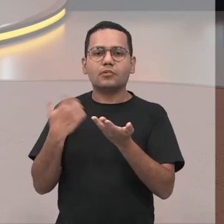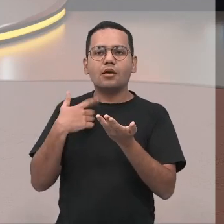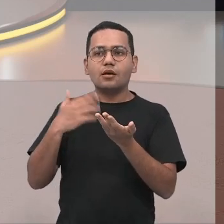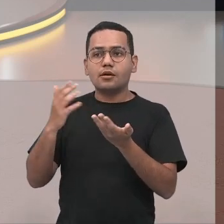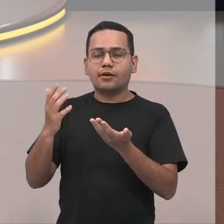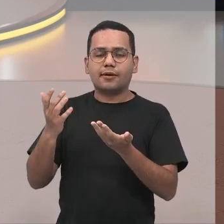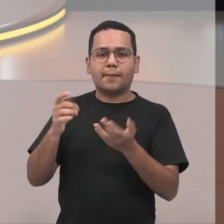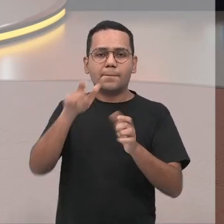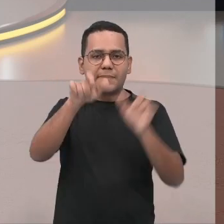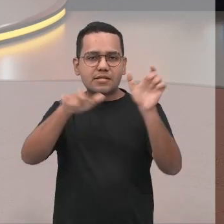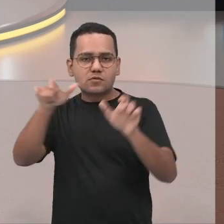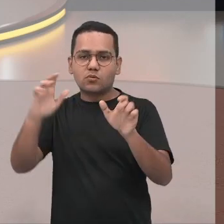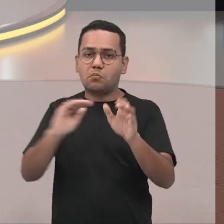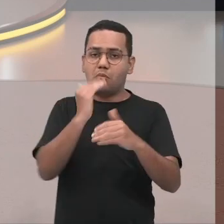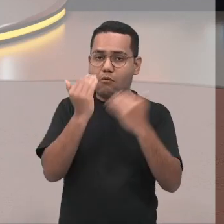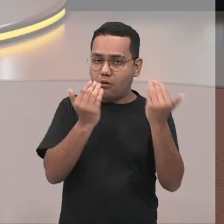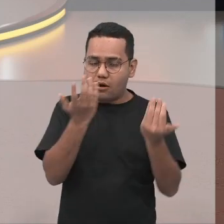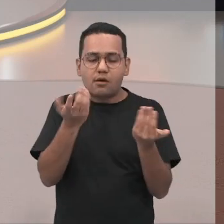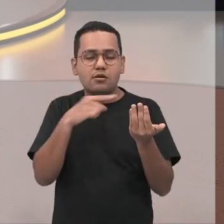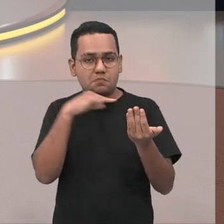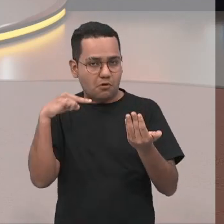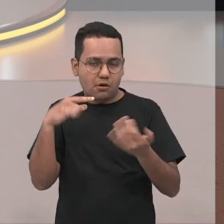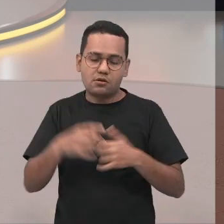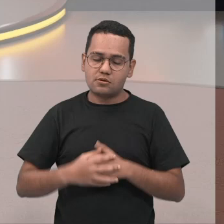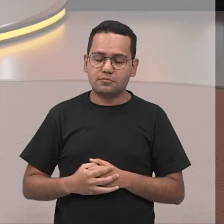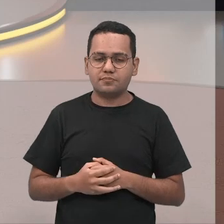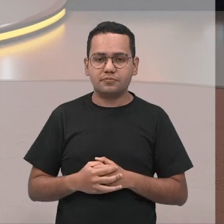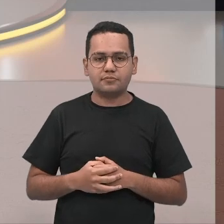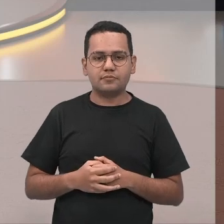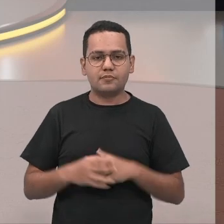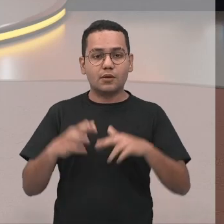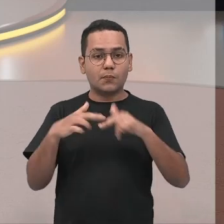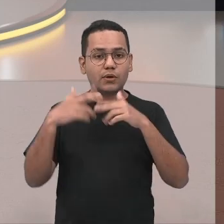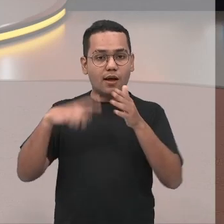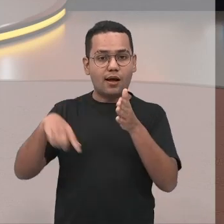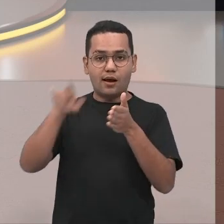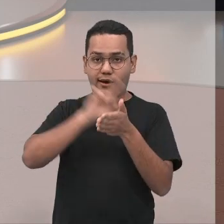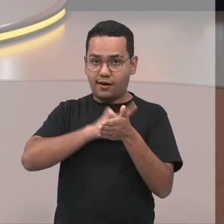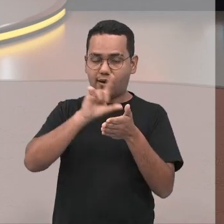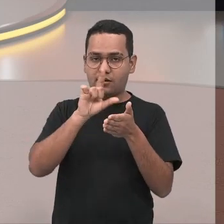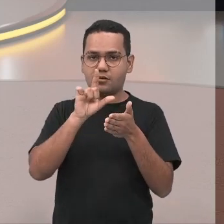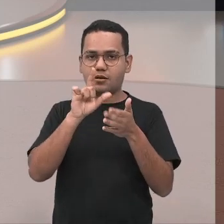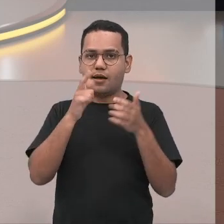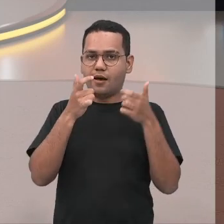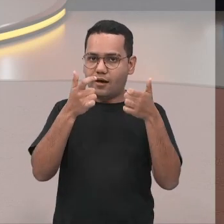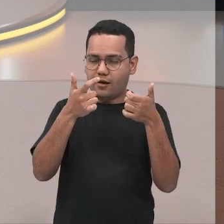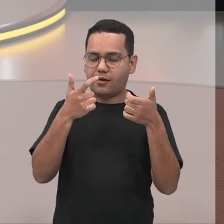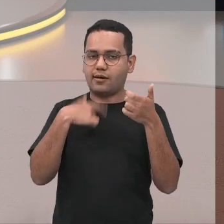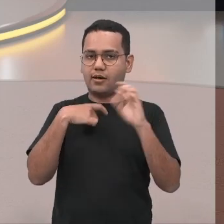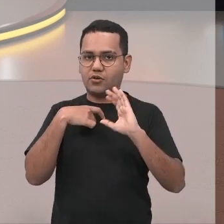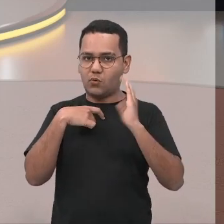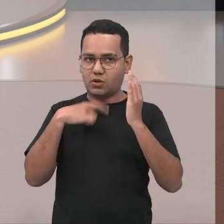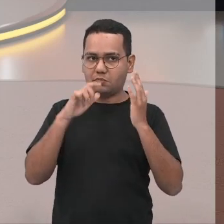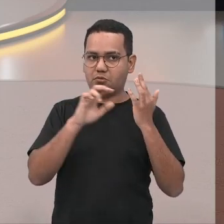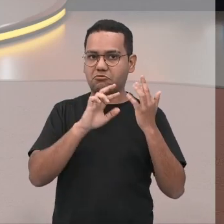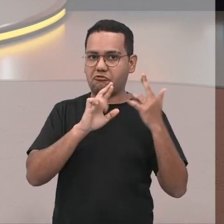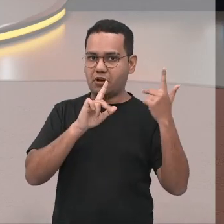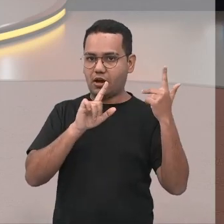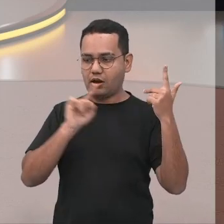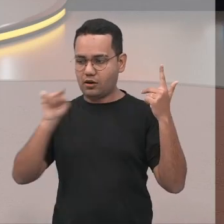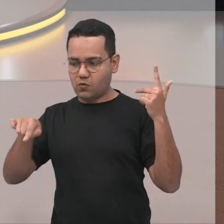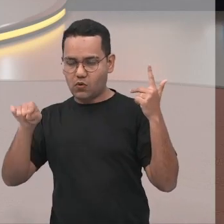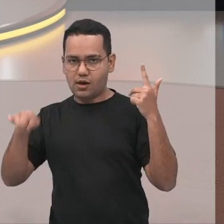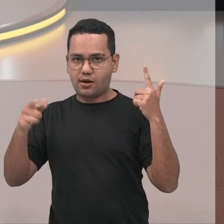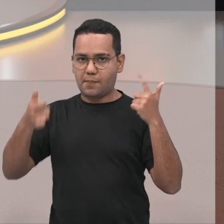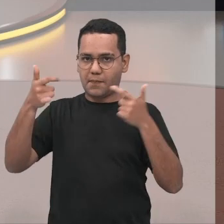pessoas. E dessa forma, a guerra, que antes era de um jeito, foi reinventada a partir da Primeira Guerra Mundial, e